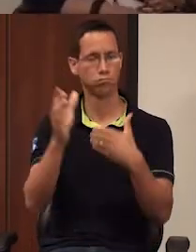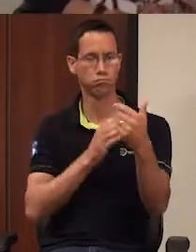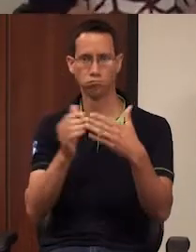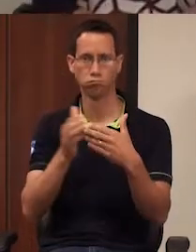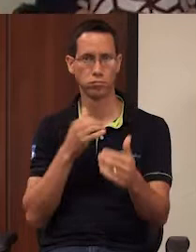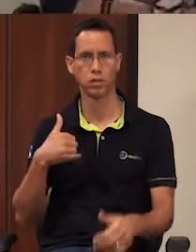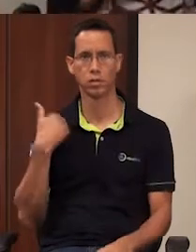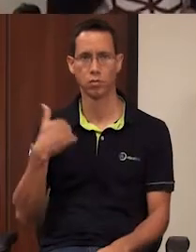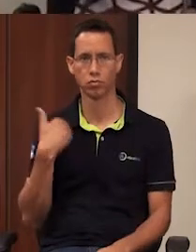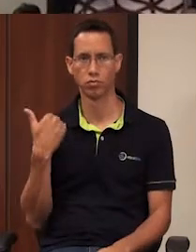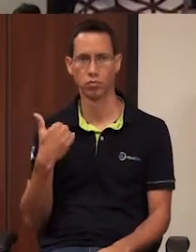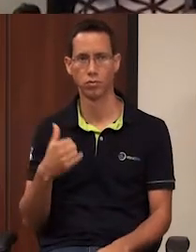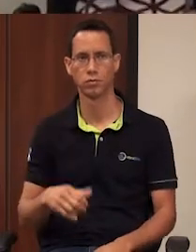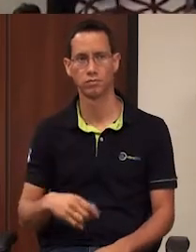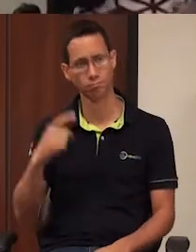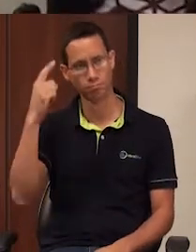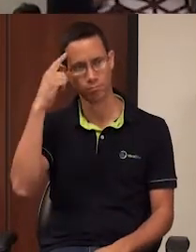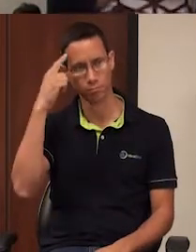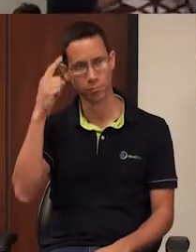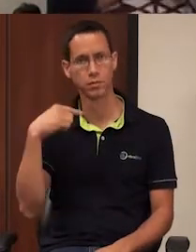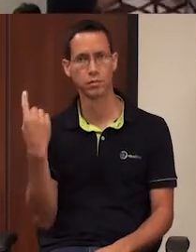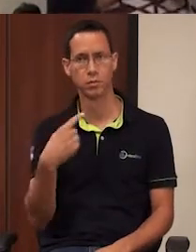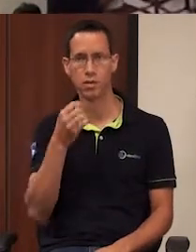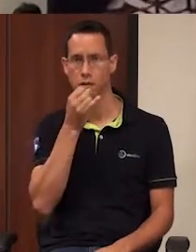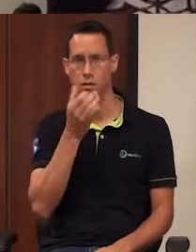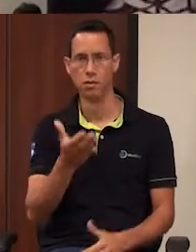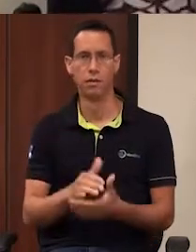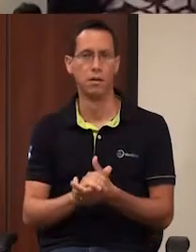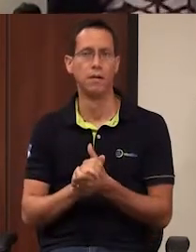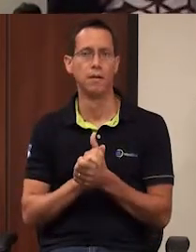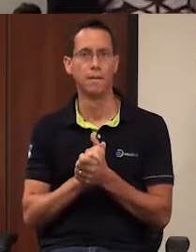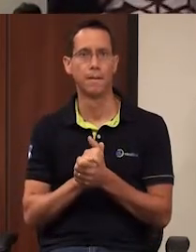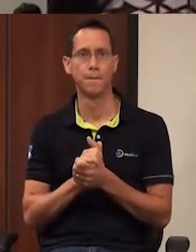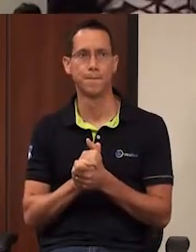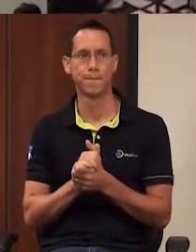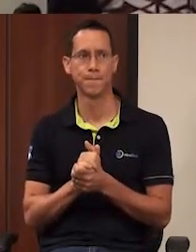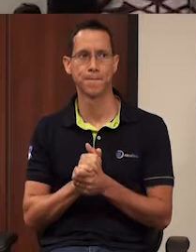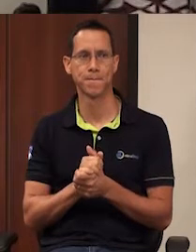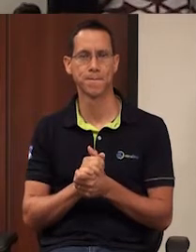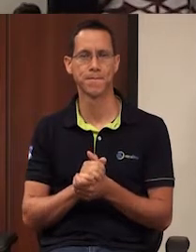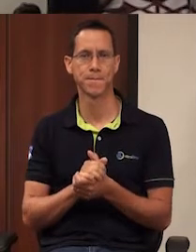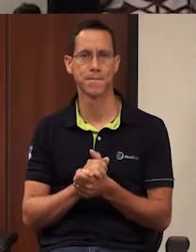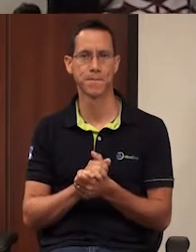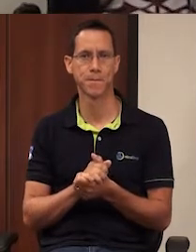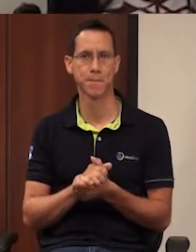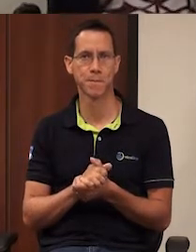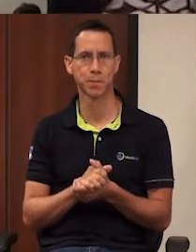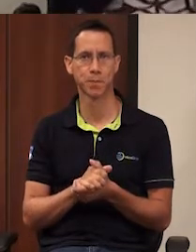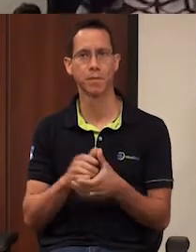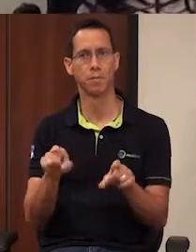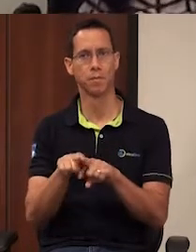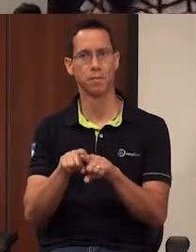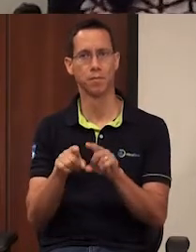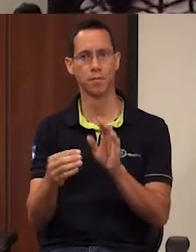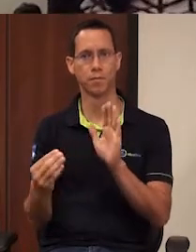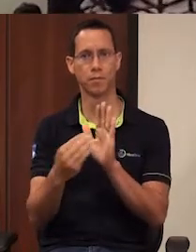acho que é essa ideia de gente, que foi uma das partes da minha fala, de que inclusive está na